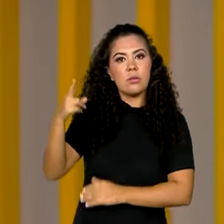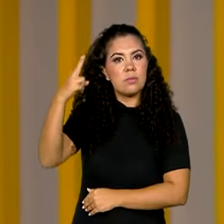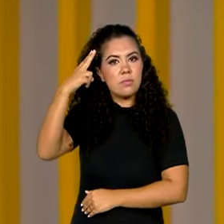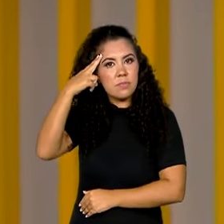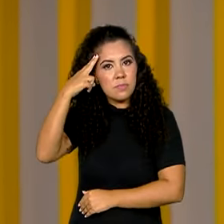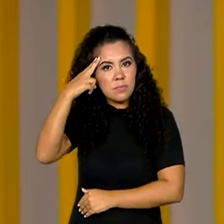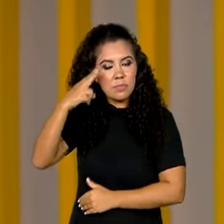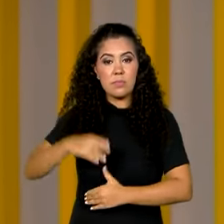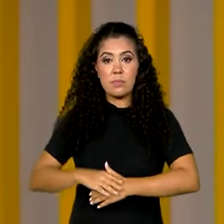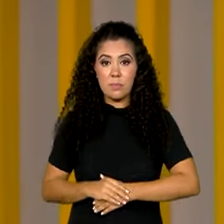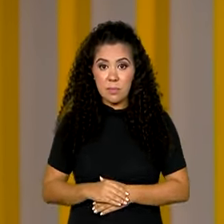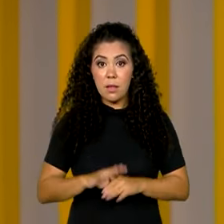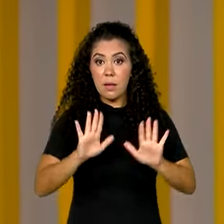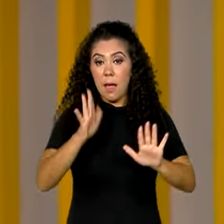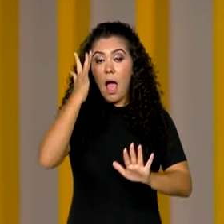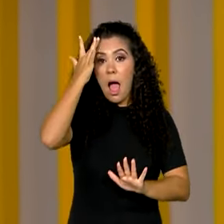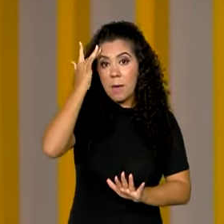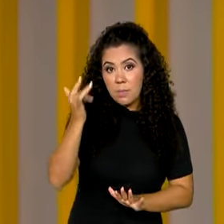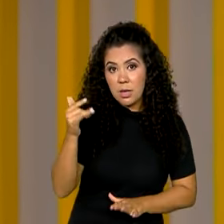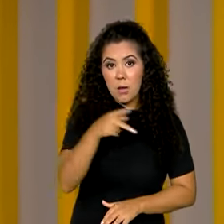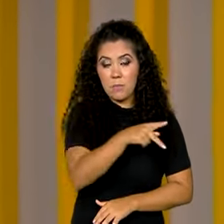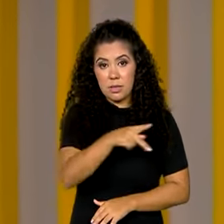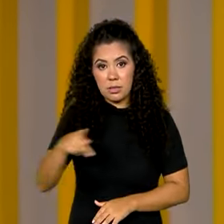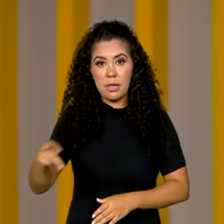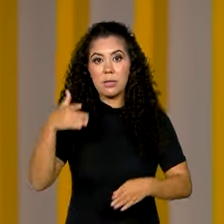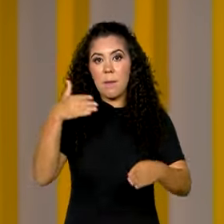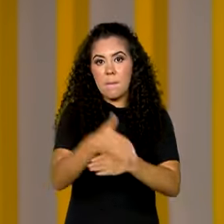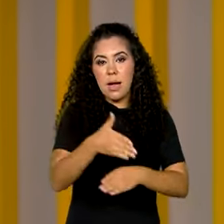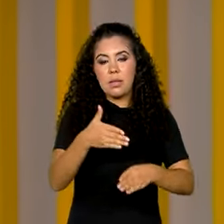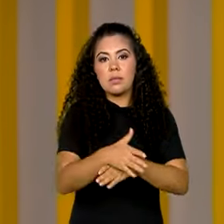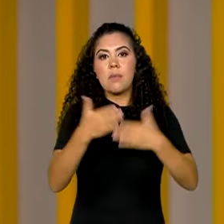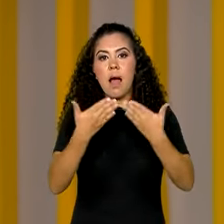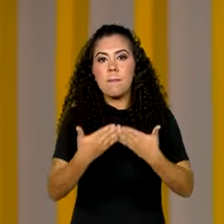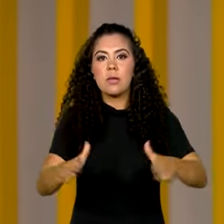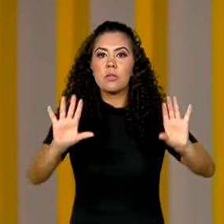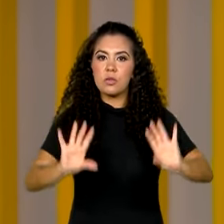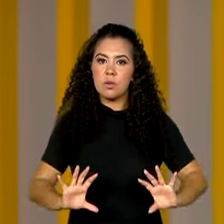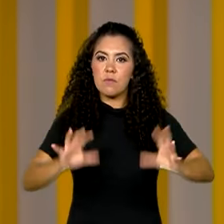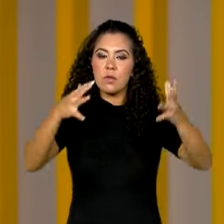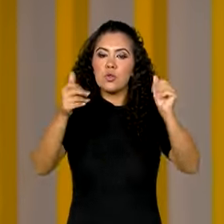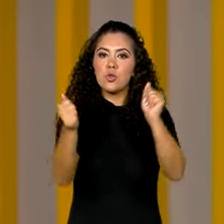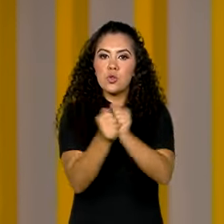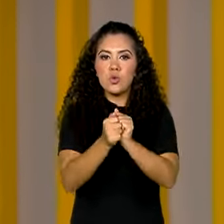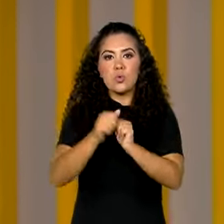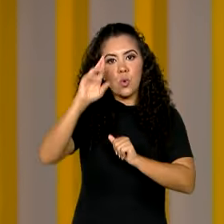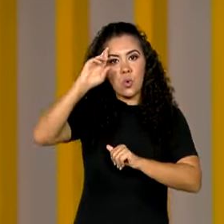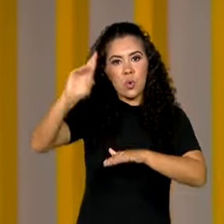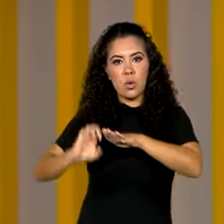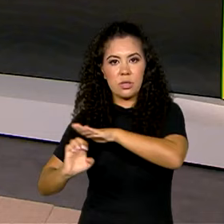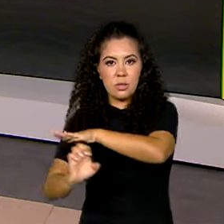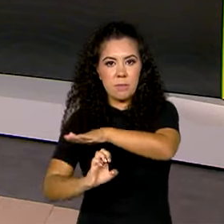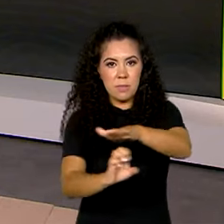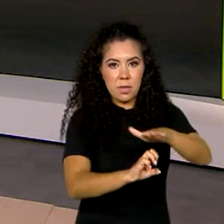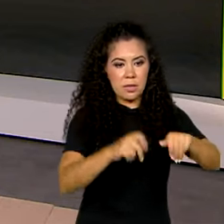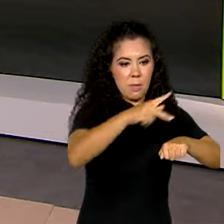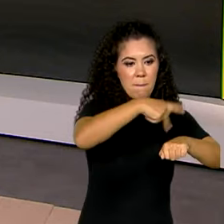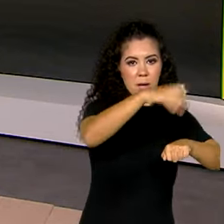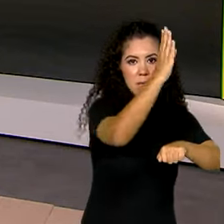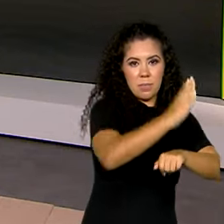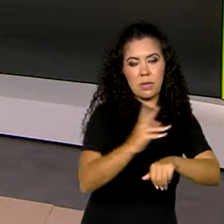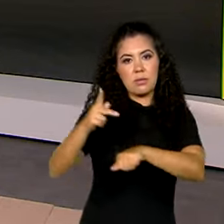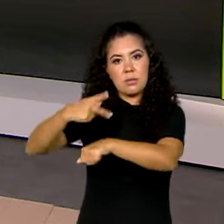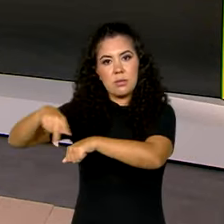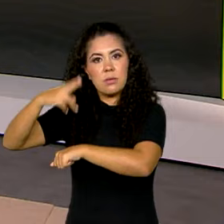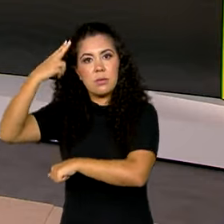Salman. Amanhã, o presidente participa da abertura de um evento com empresários dos dois países. E além da